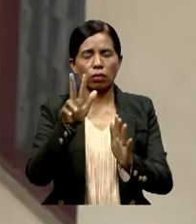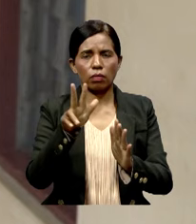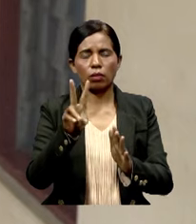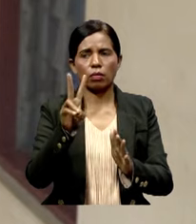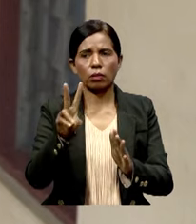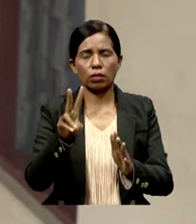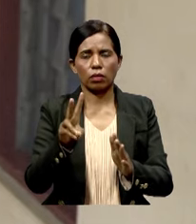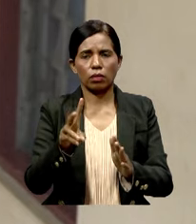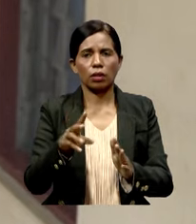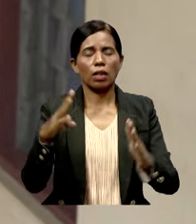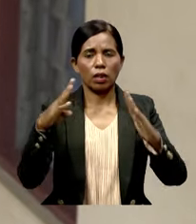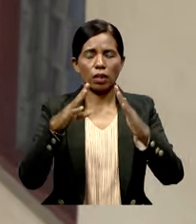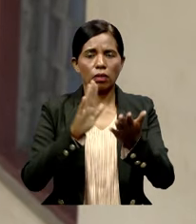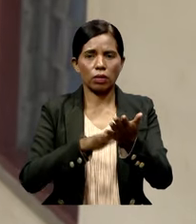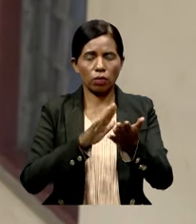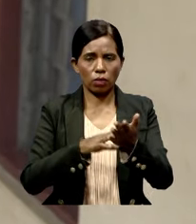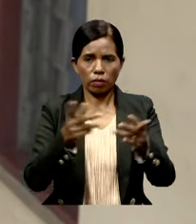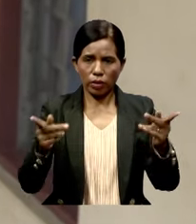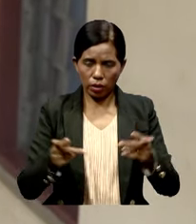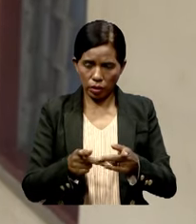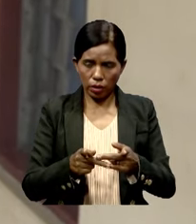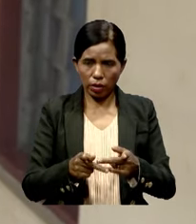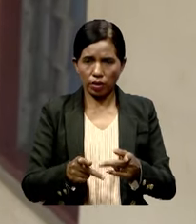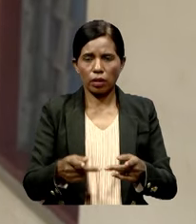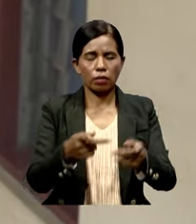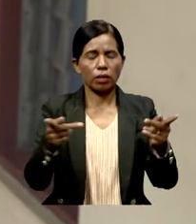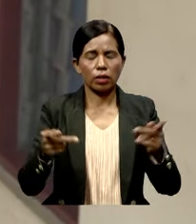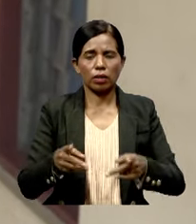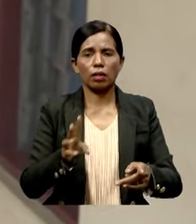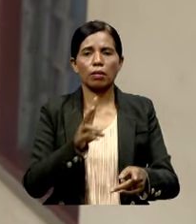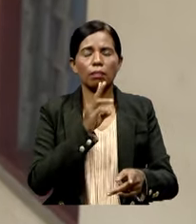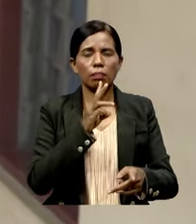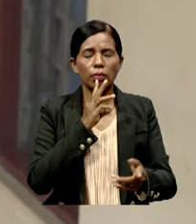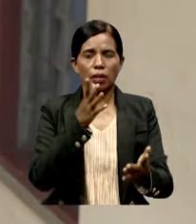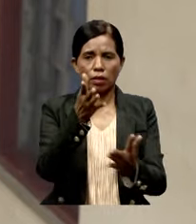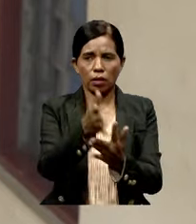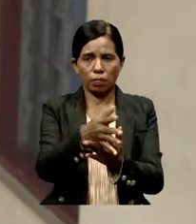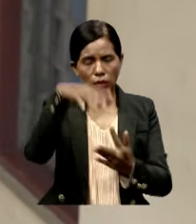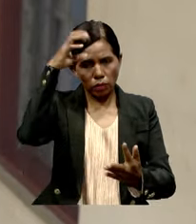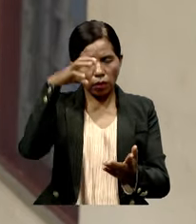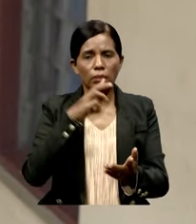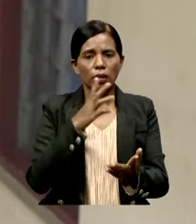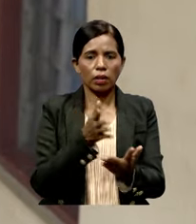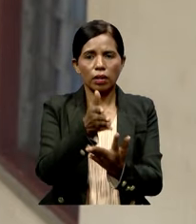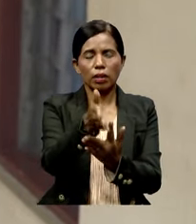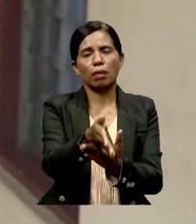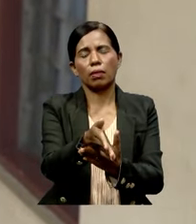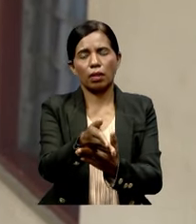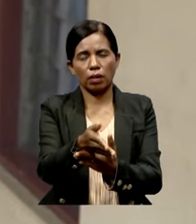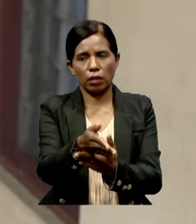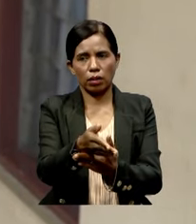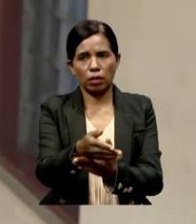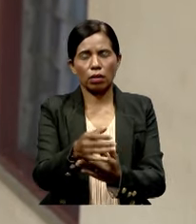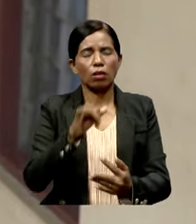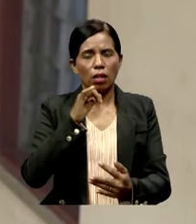uda ventama e sala serne be na kono inclui sala nevema que o escritório ao nemos orse que be na